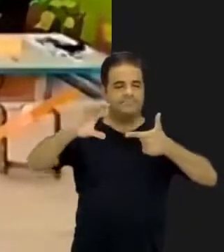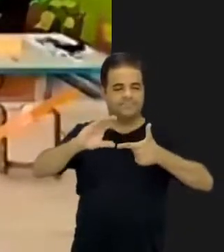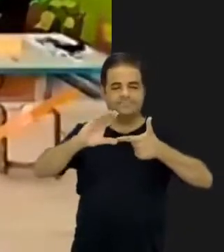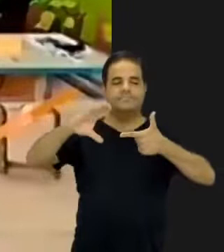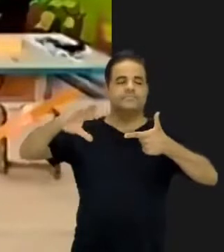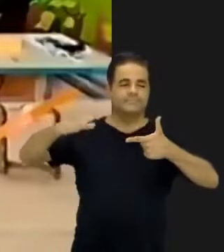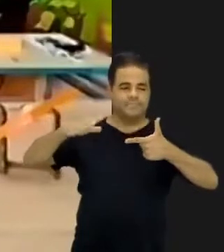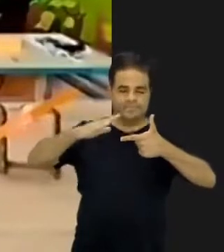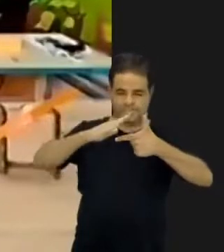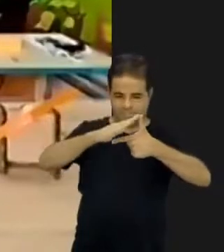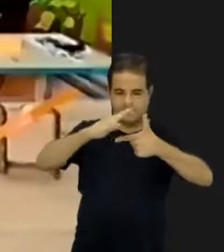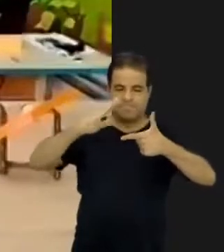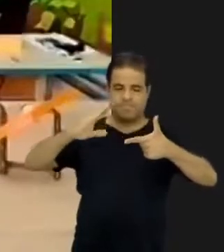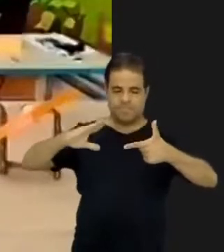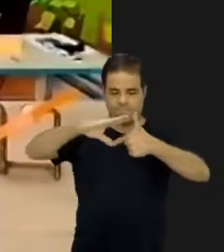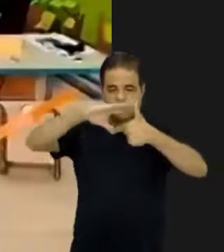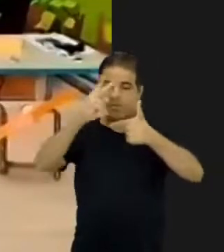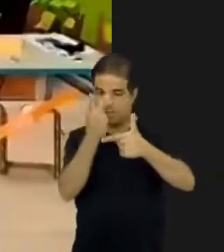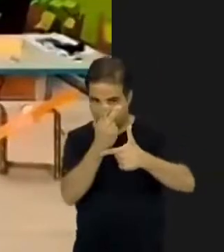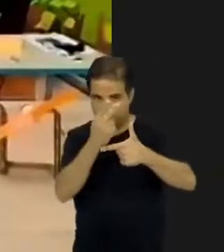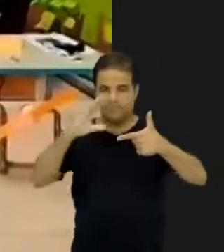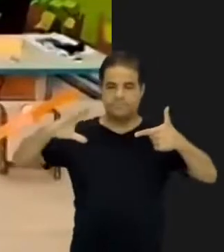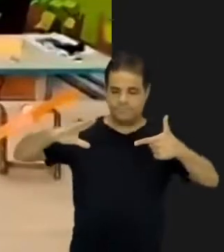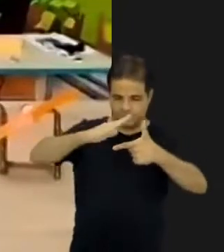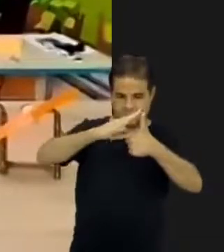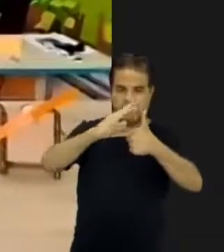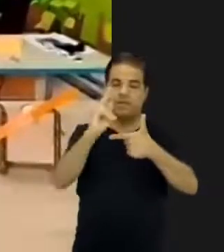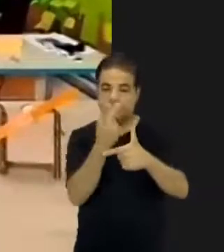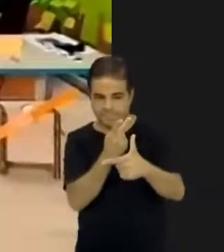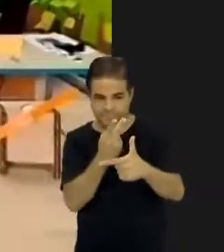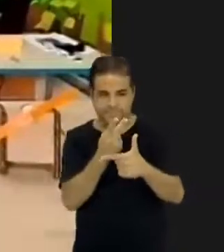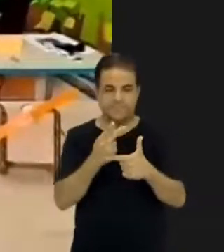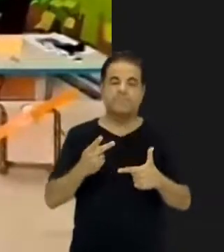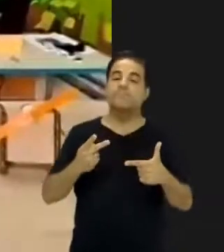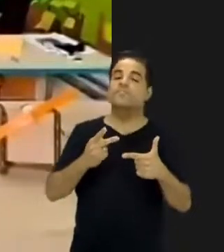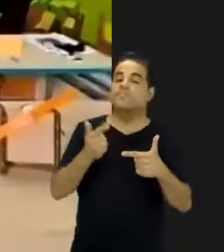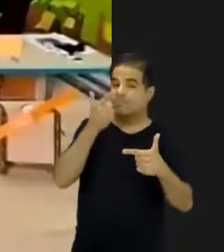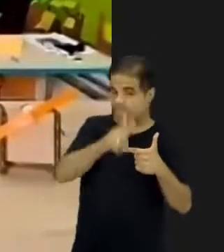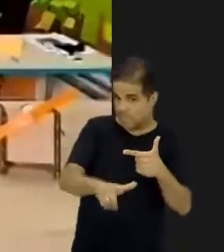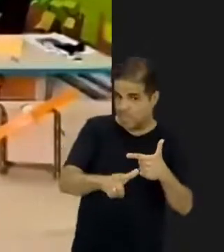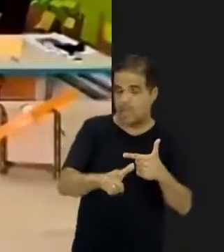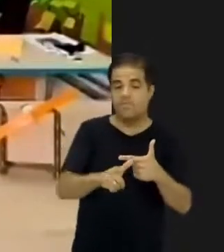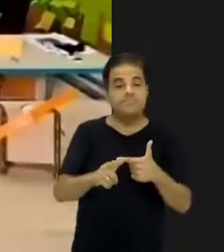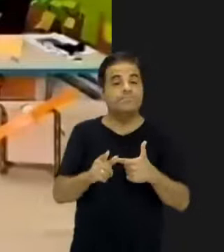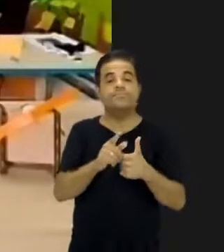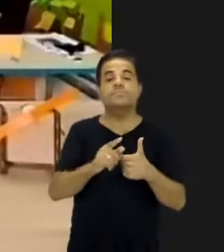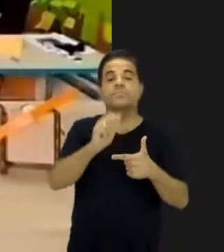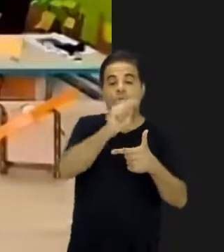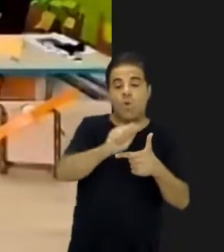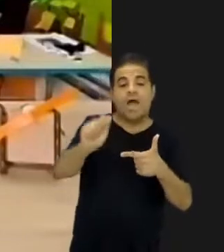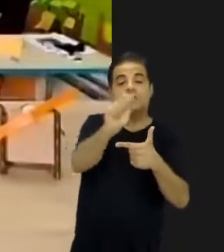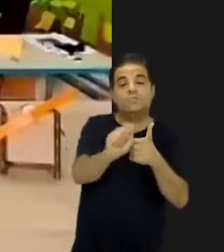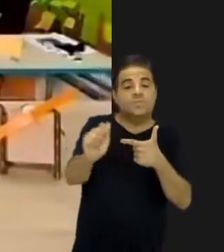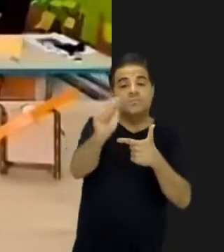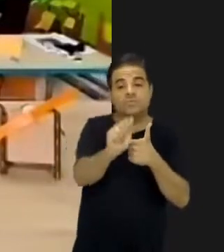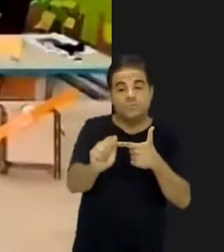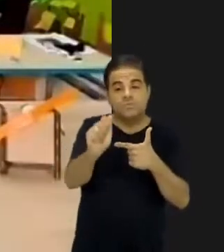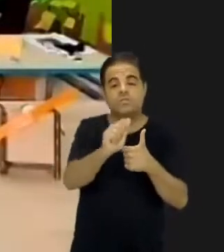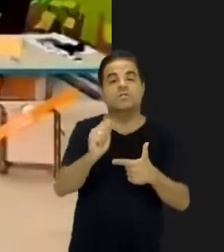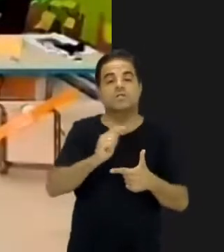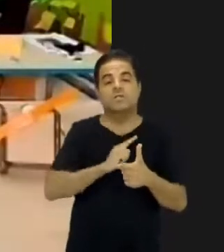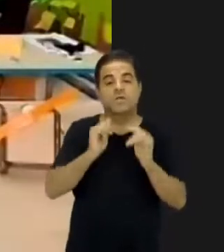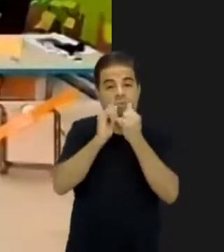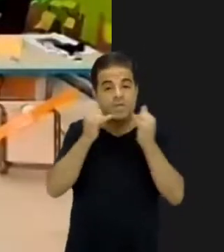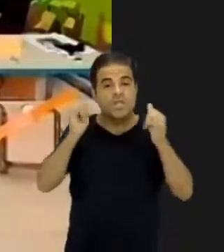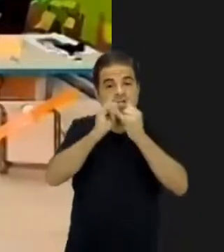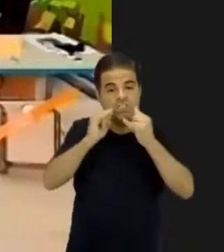Então, aqui é 0 volts e aqui é 5 volts, né? Porque o Arduino, ele tem uma energia